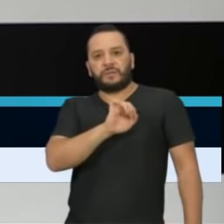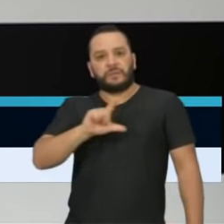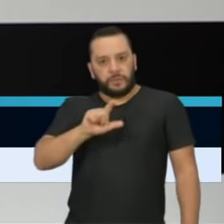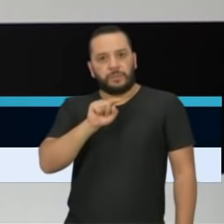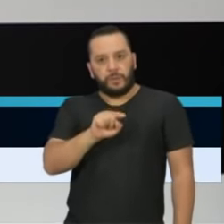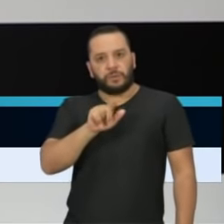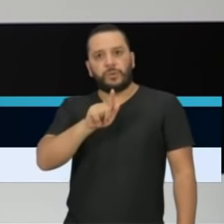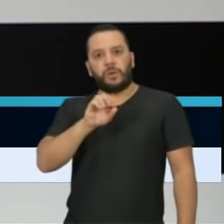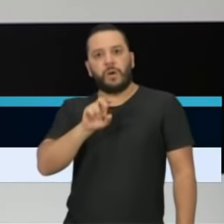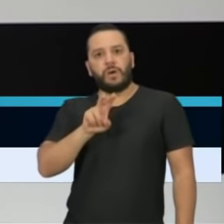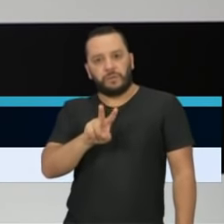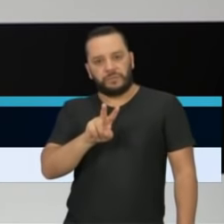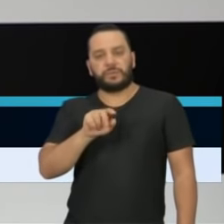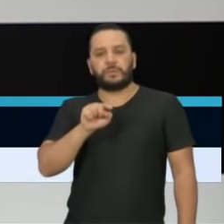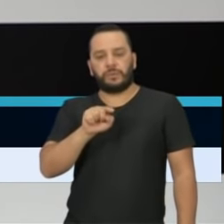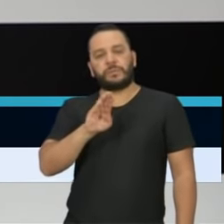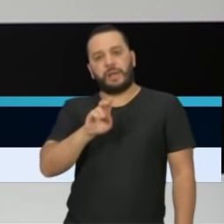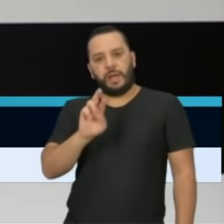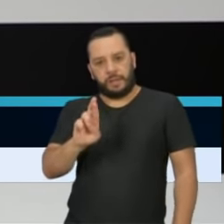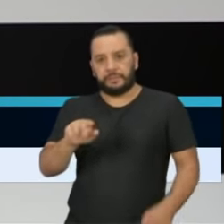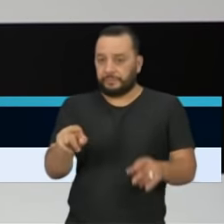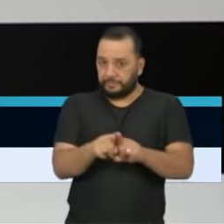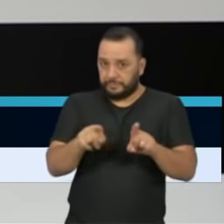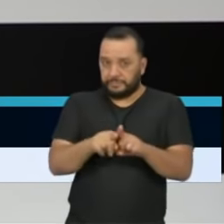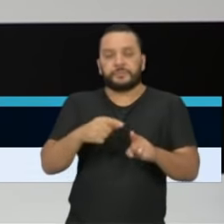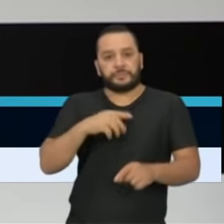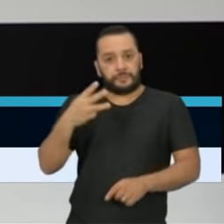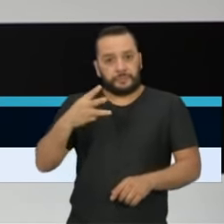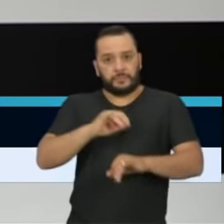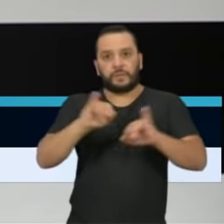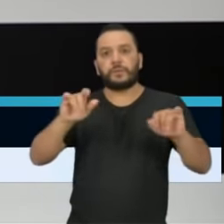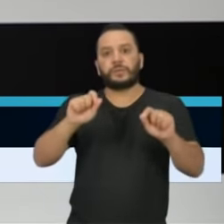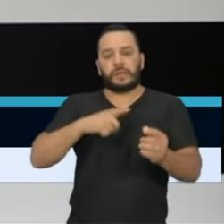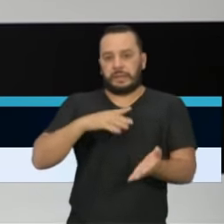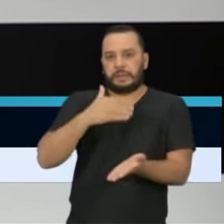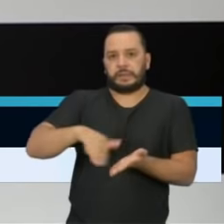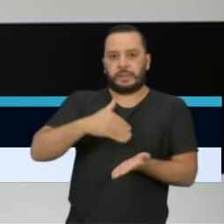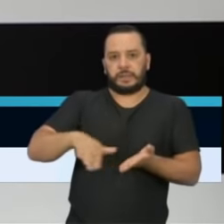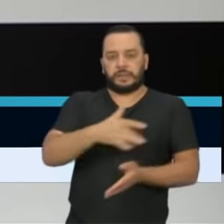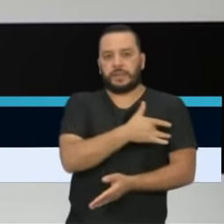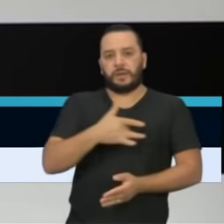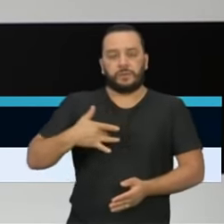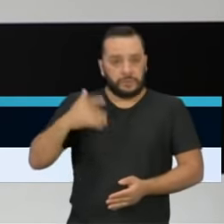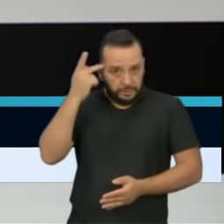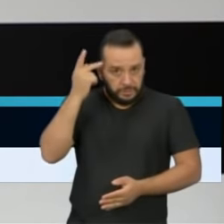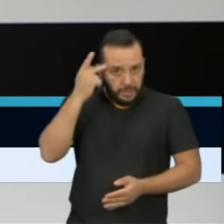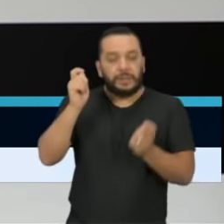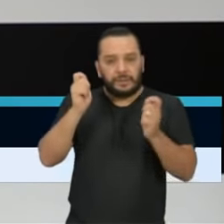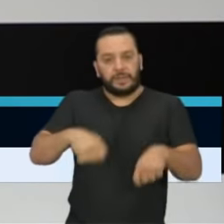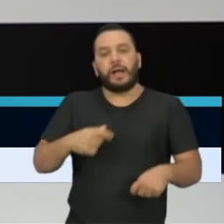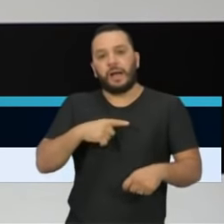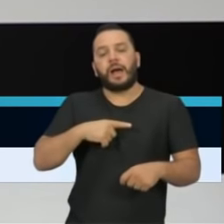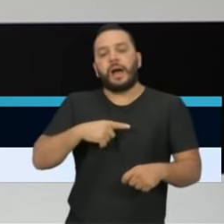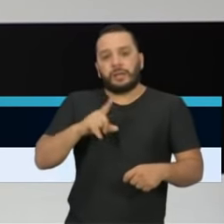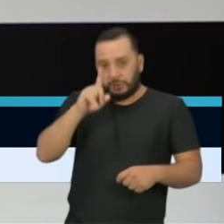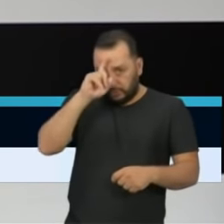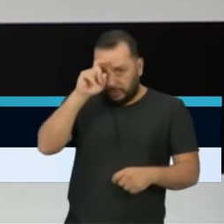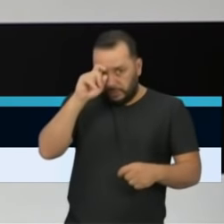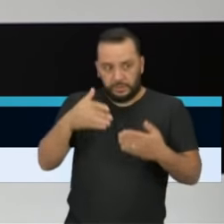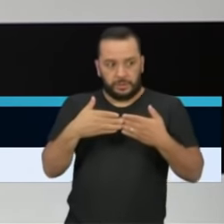delegaciaeletronica.policiacivil.sp.gov.br. Terceiro anúncio, a Secretaria de Saúde do Estado de São Paulo vai antecipar a abertura do Hospital de Caraguatatuba, no